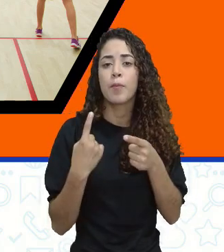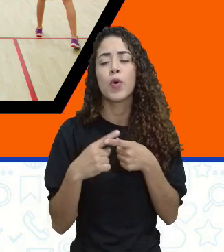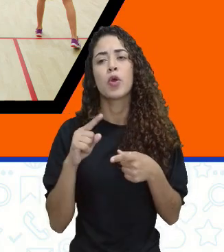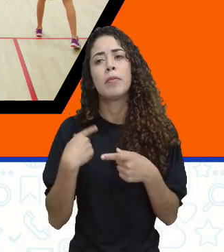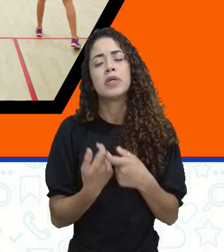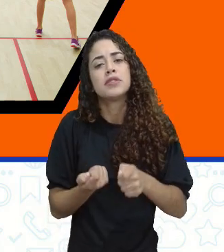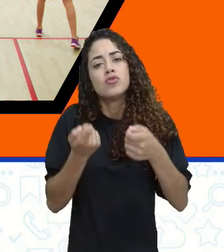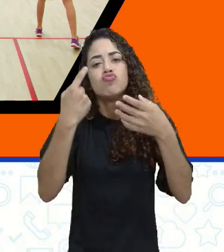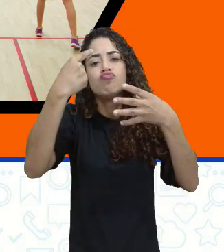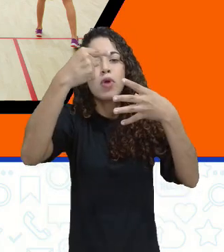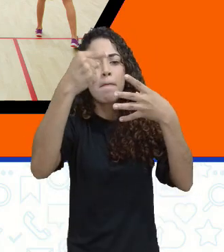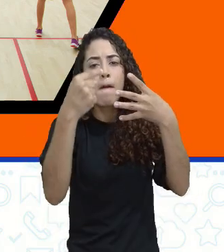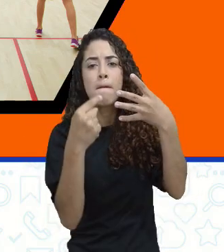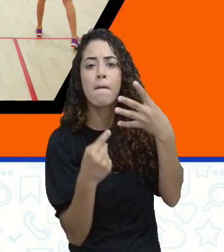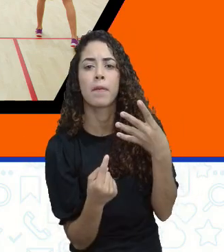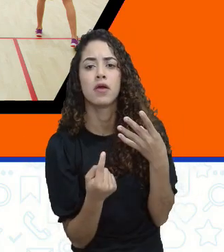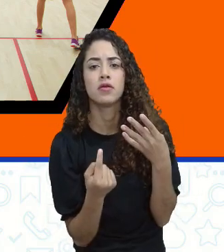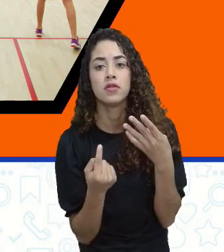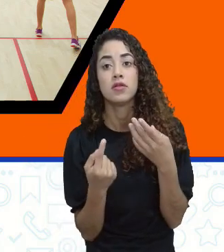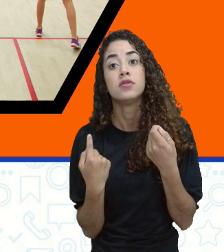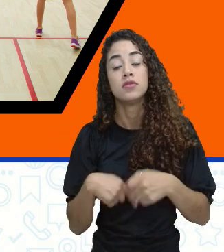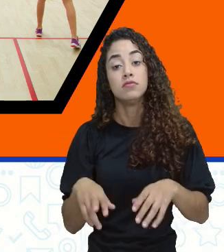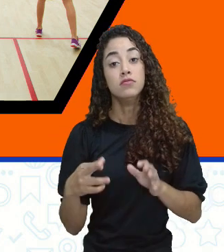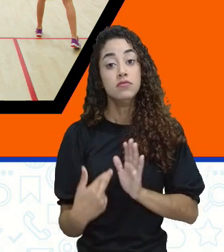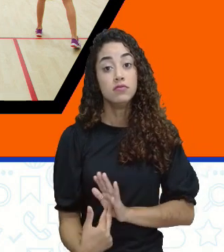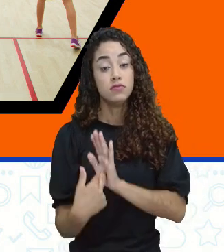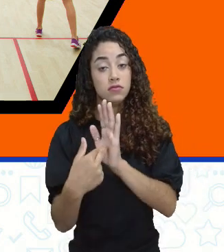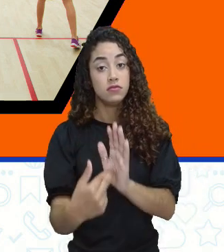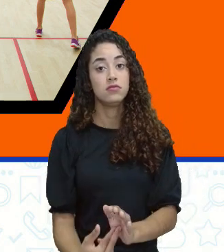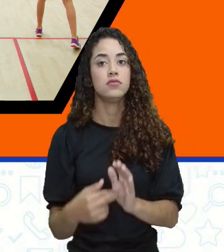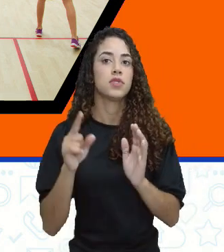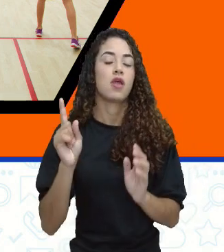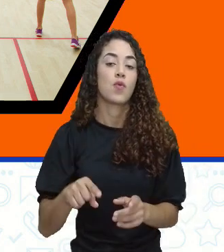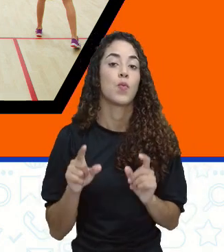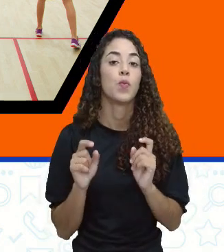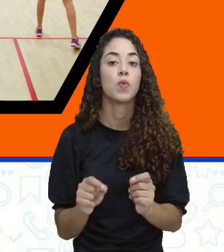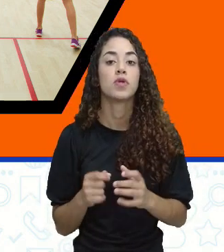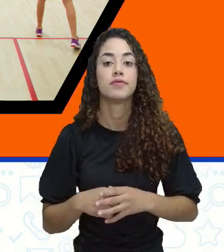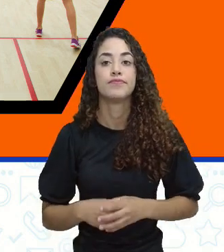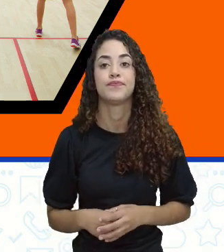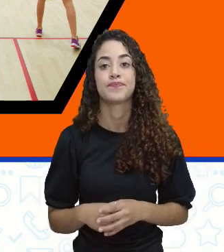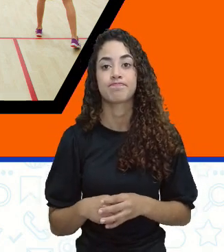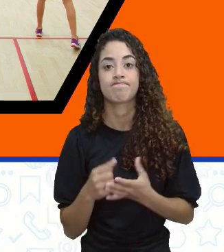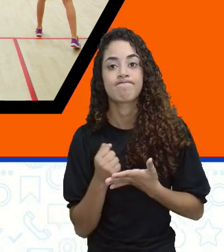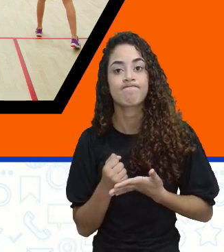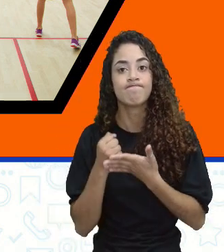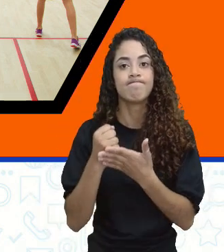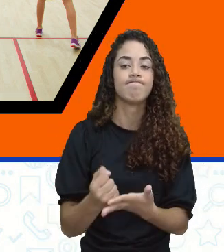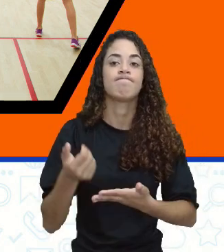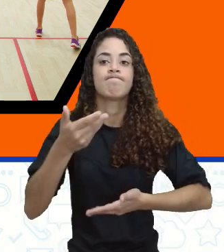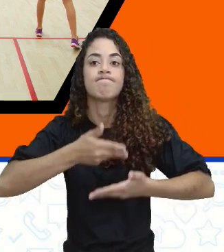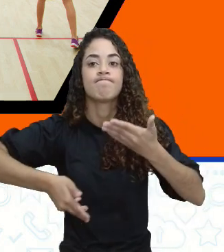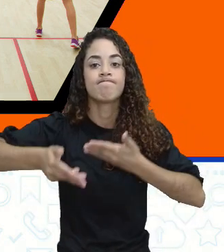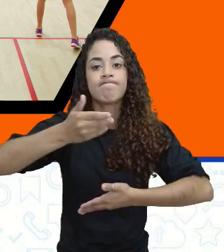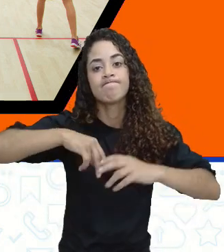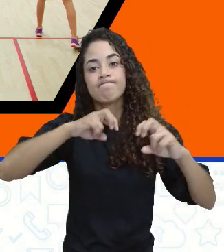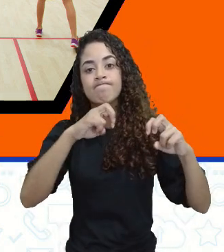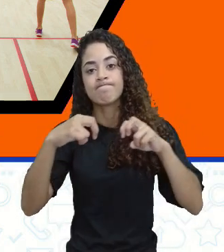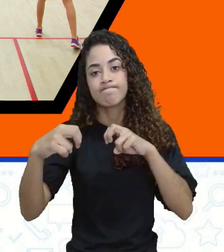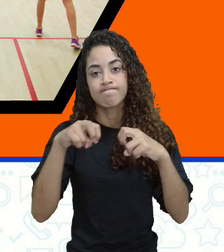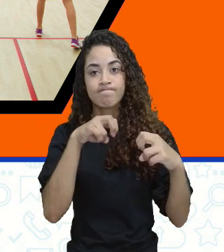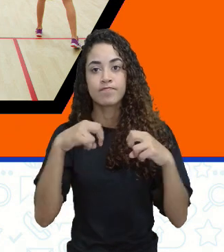agora classificar, né? Tendo como referência aí os critérios de cooperação, interação com o